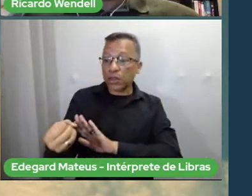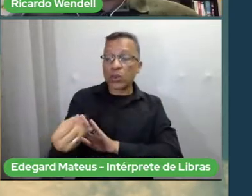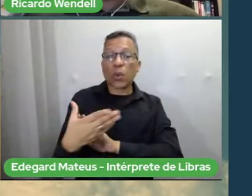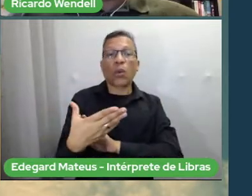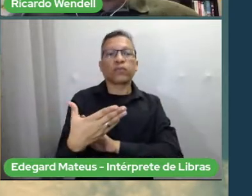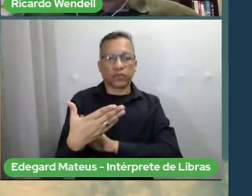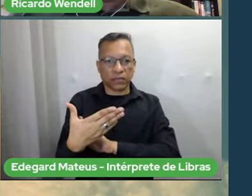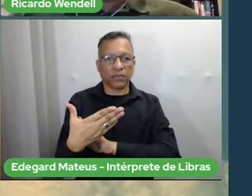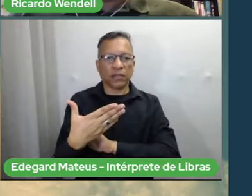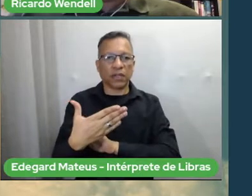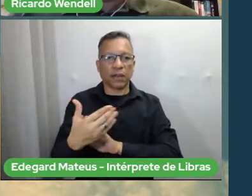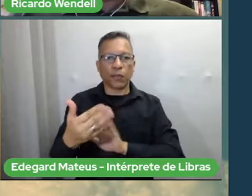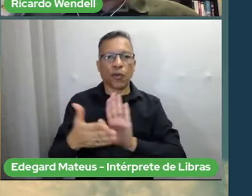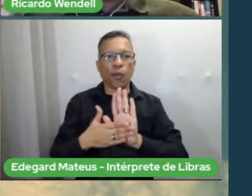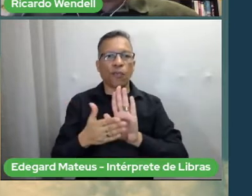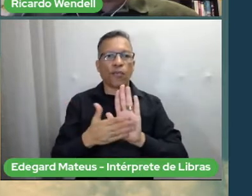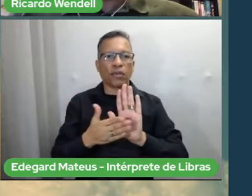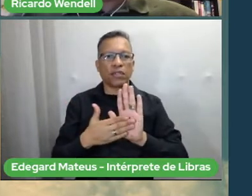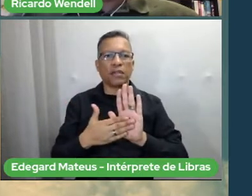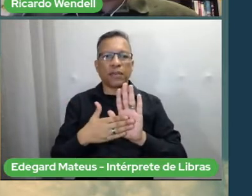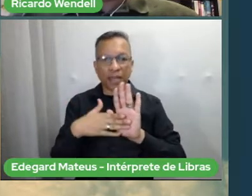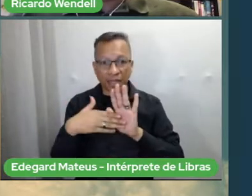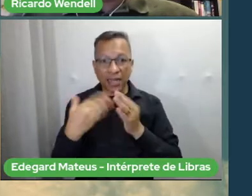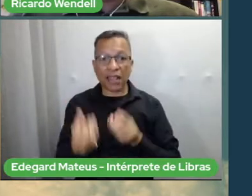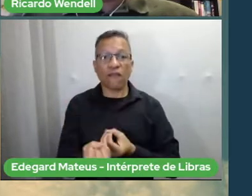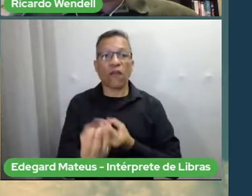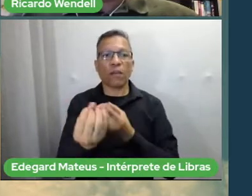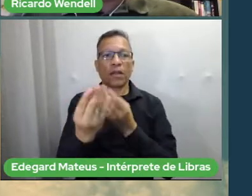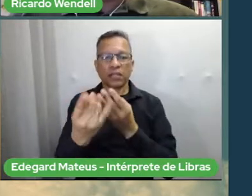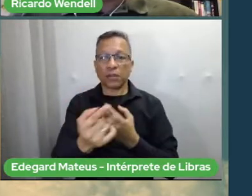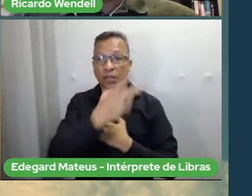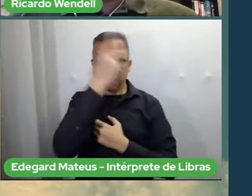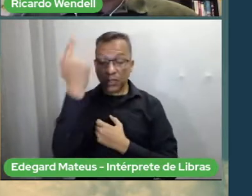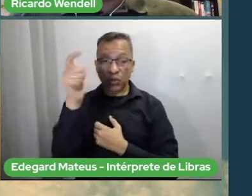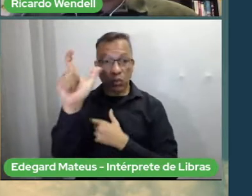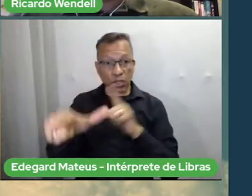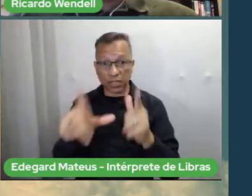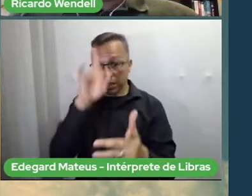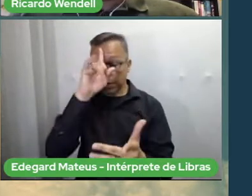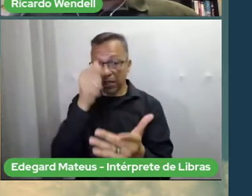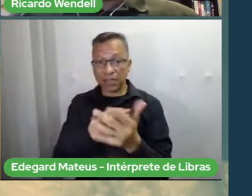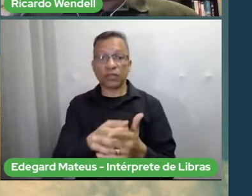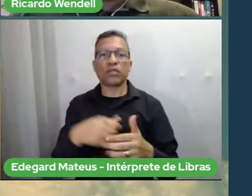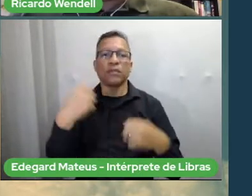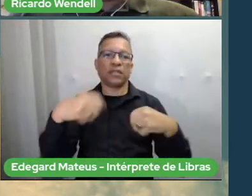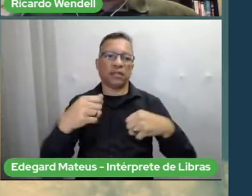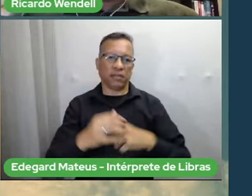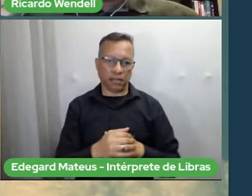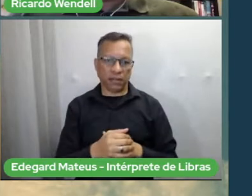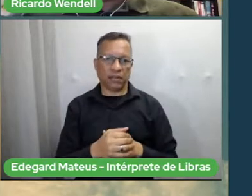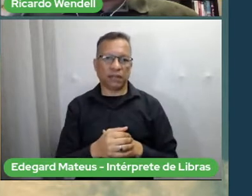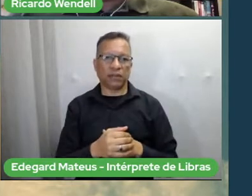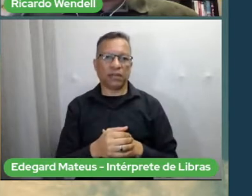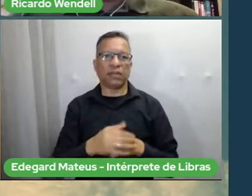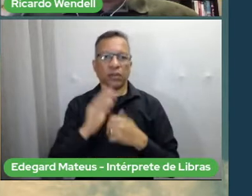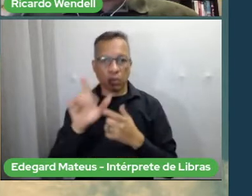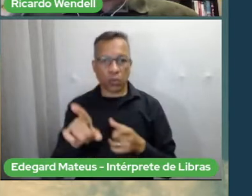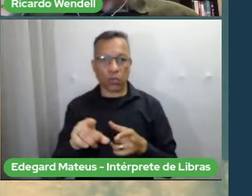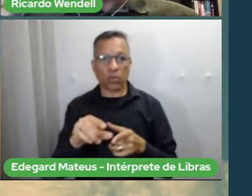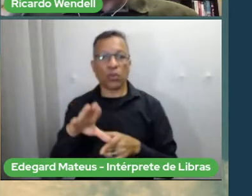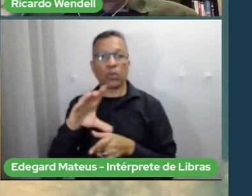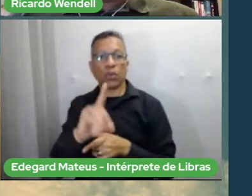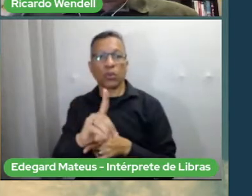para trazer os dados mais próximos do negócio, das pessoas e das decisões que a gente tem. O Data Mesh, como a Magna